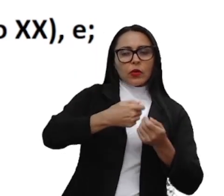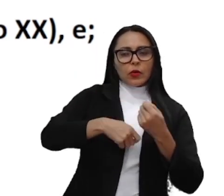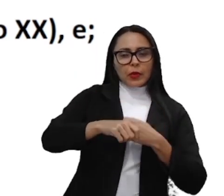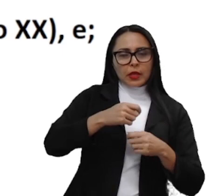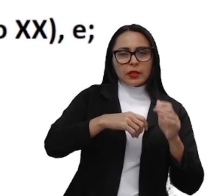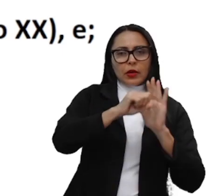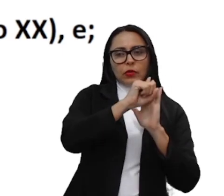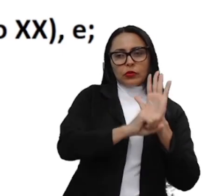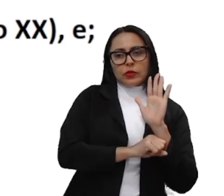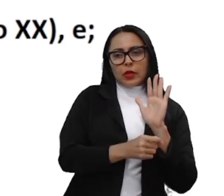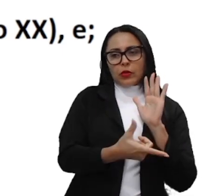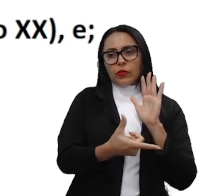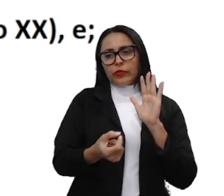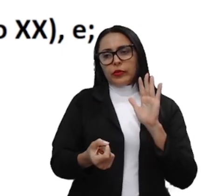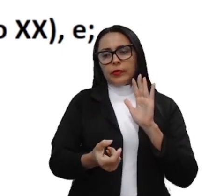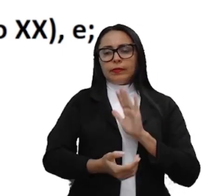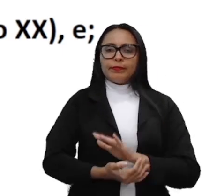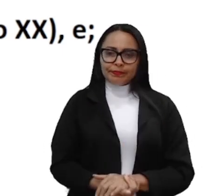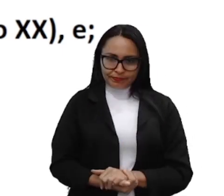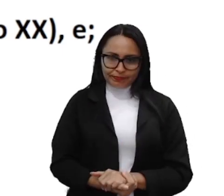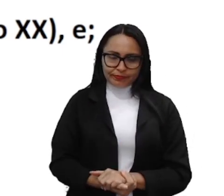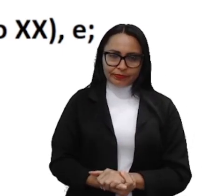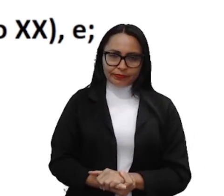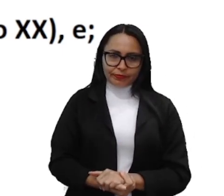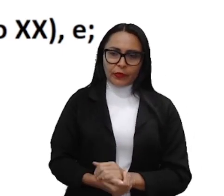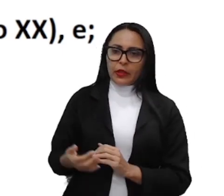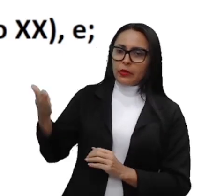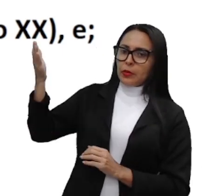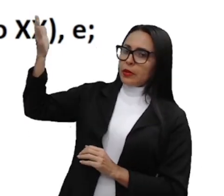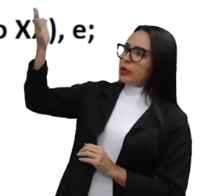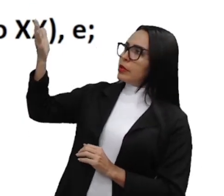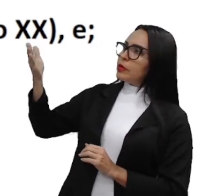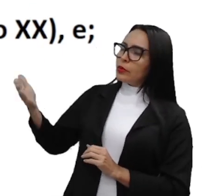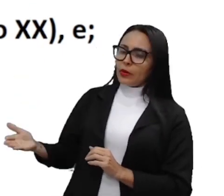feita no início do século XX. Então, nós temos aqui as principais